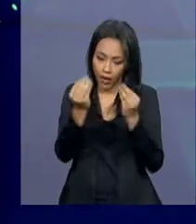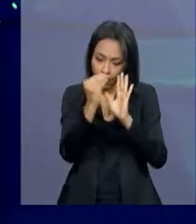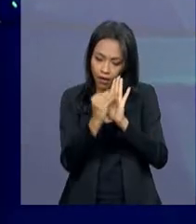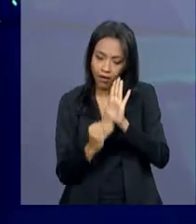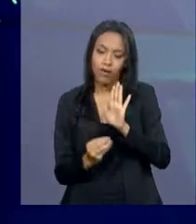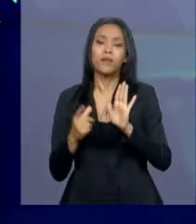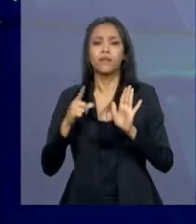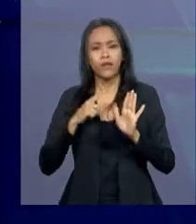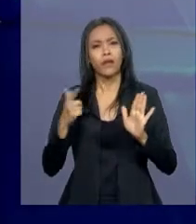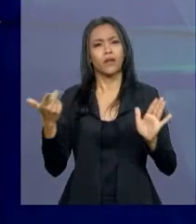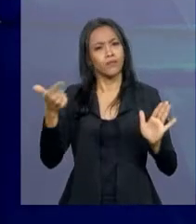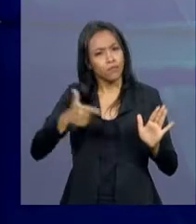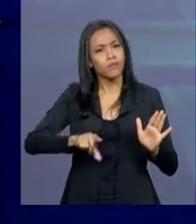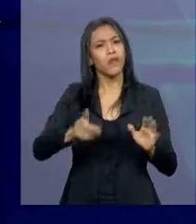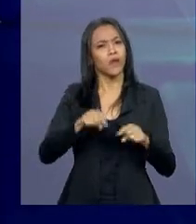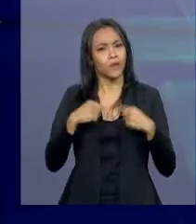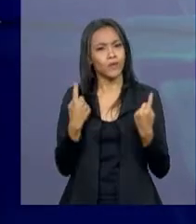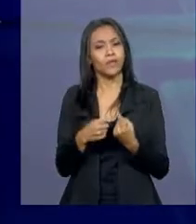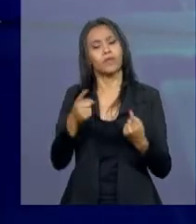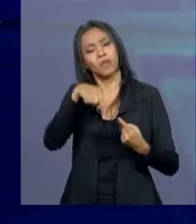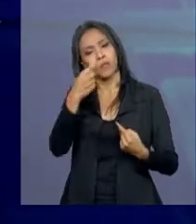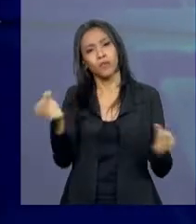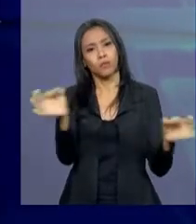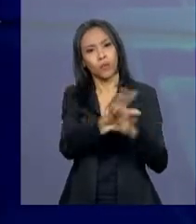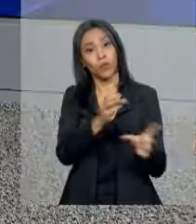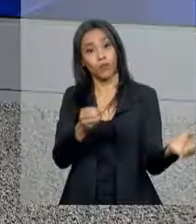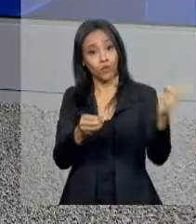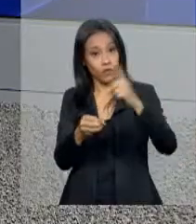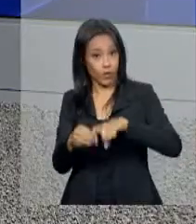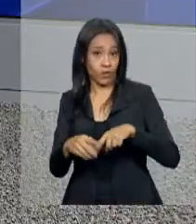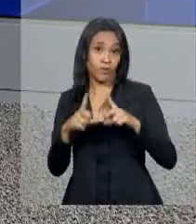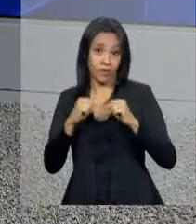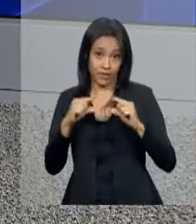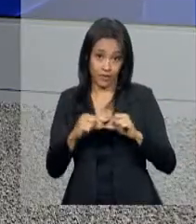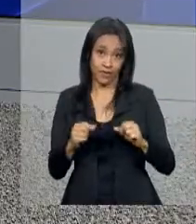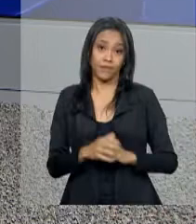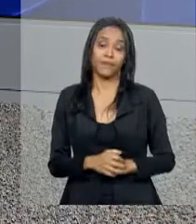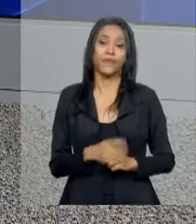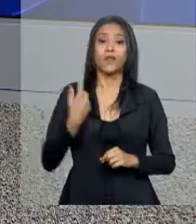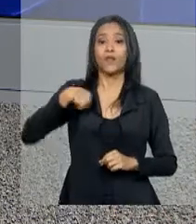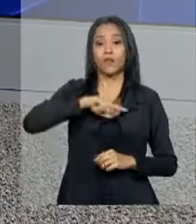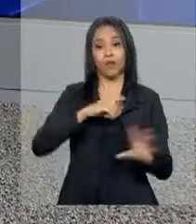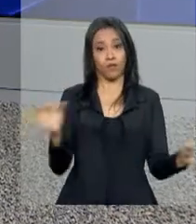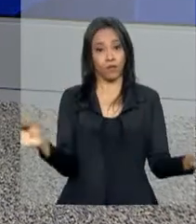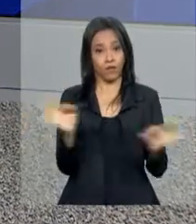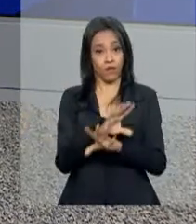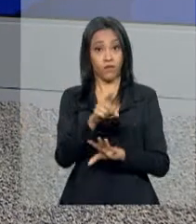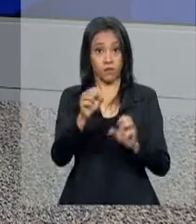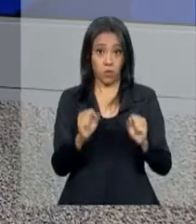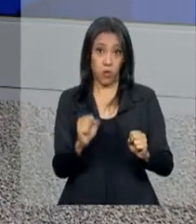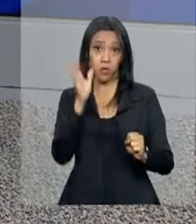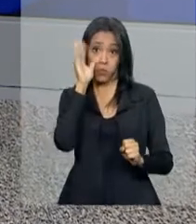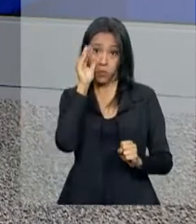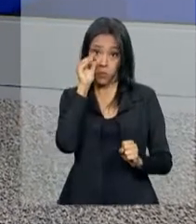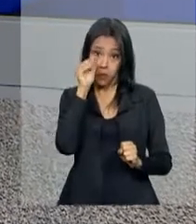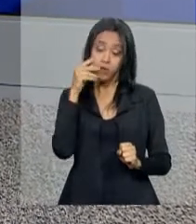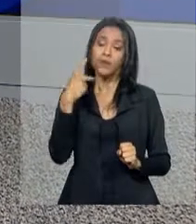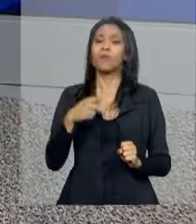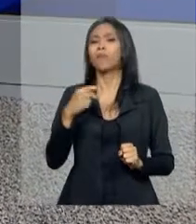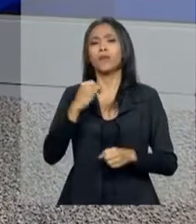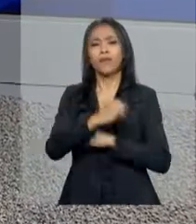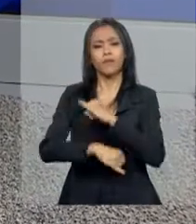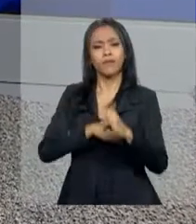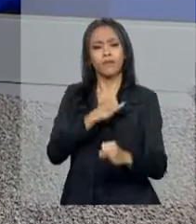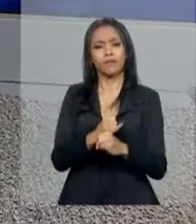do Mercosul e em seguida retorna a Brasília. Nós ficamos por aqui. Você acompanha a nossa programação ao vivo pelo site